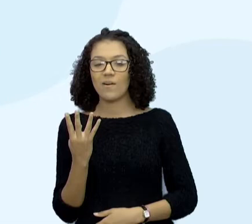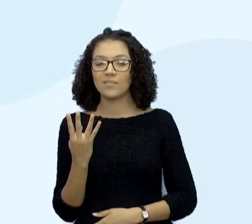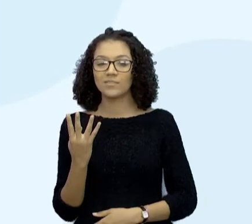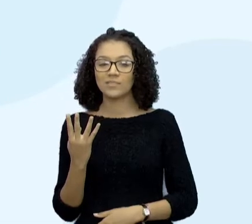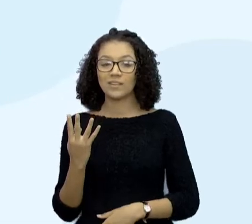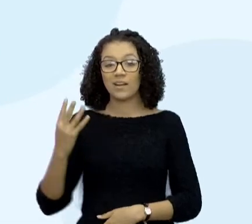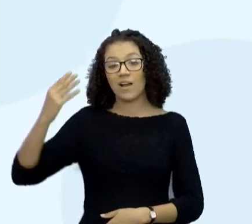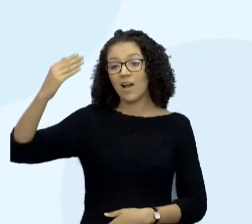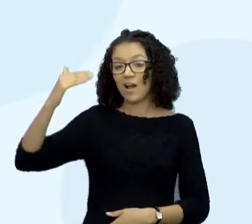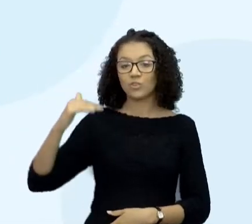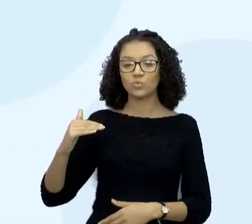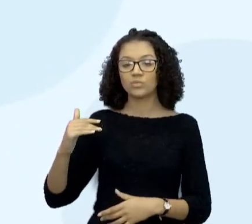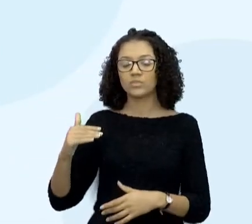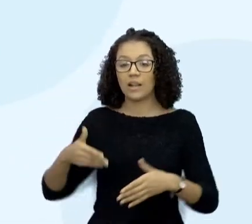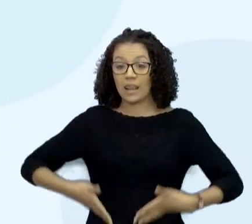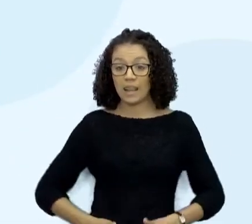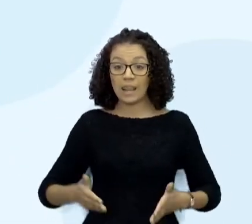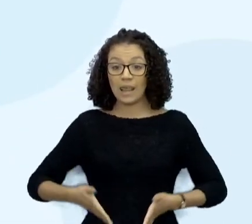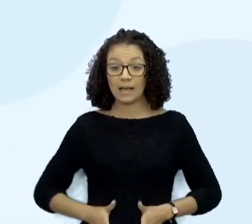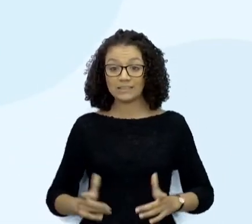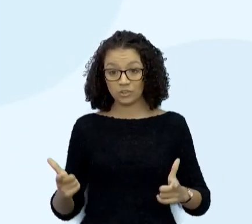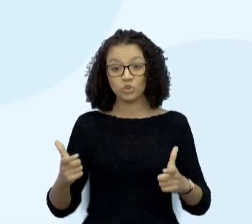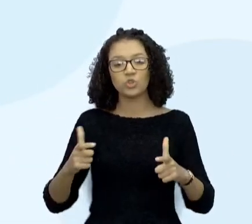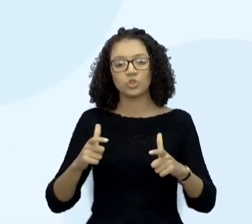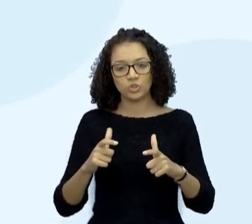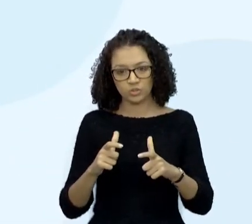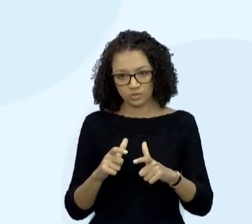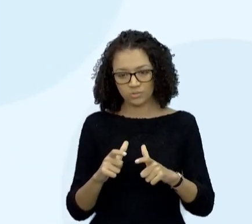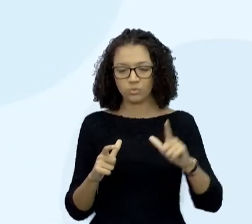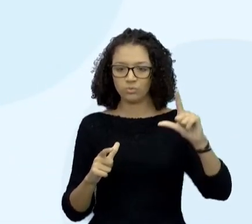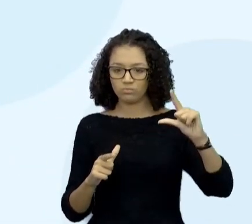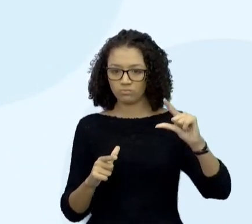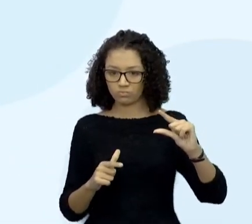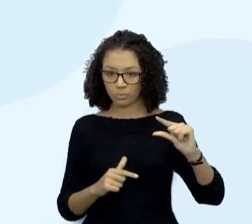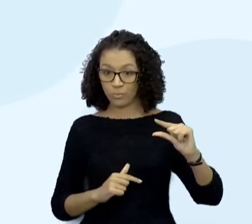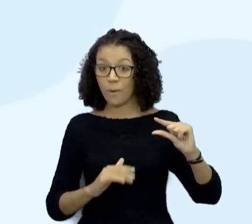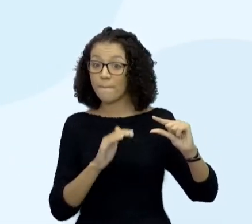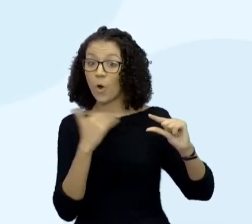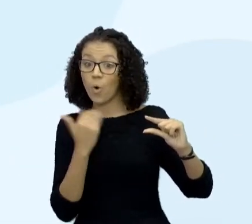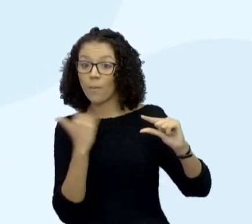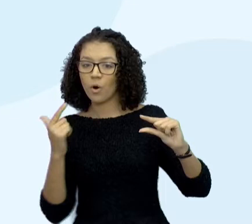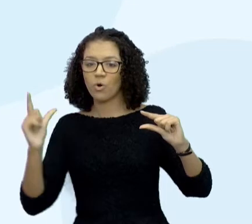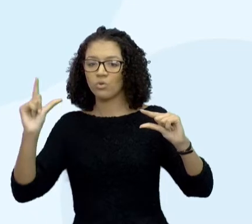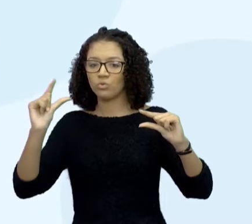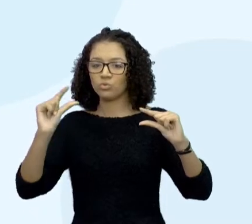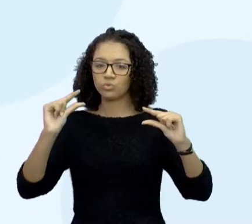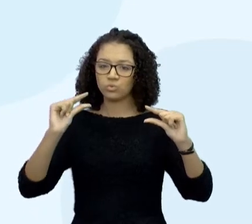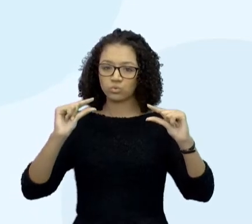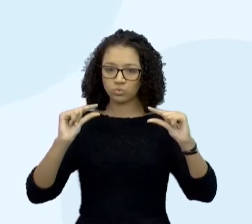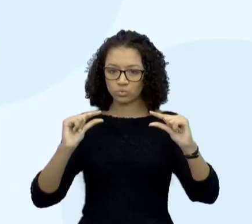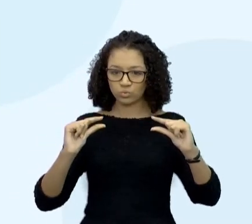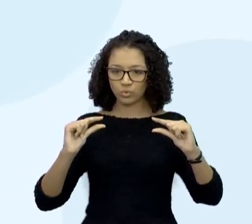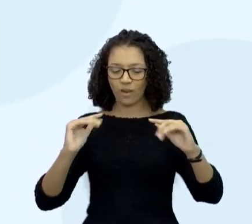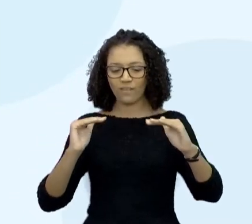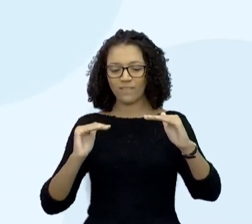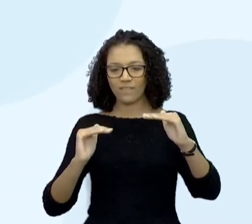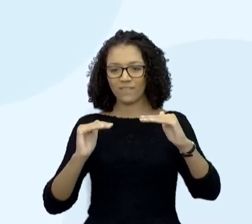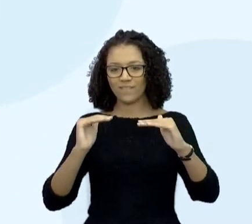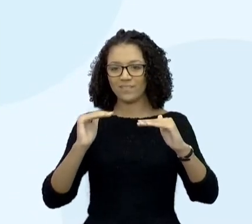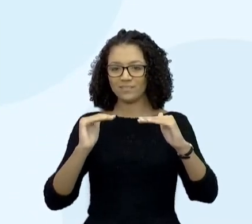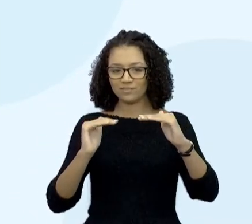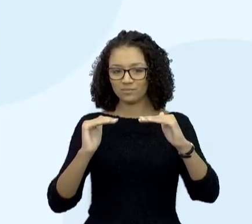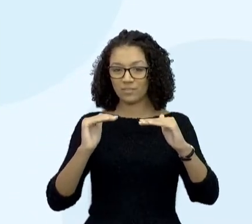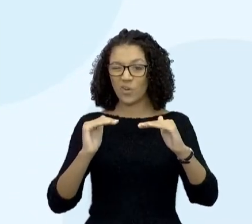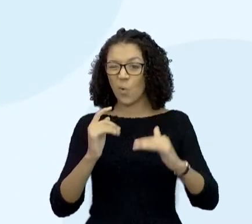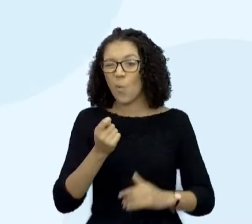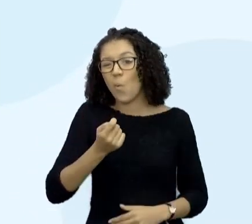baixas, tá? Projetando um crescimento vegetativo bem pequeno, né? Chegando até ficar negativo